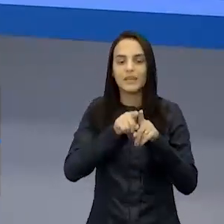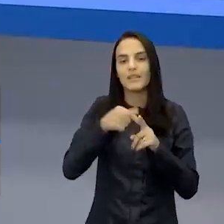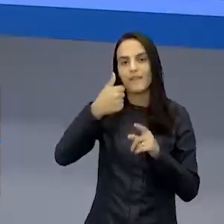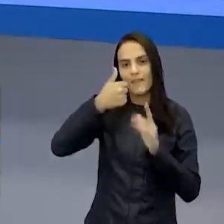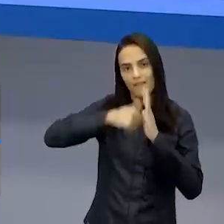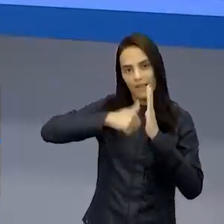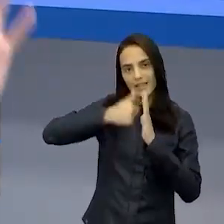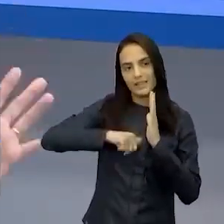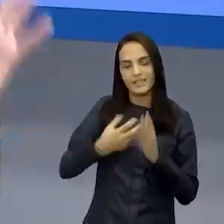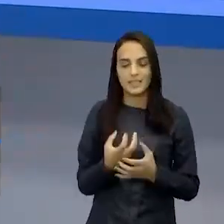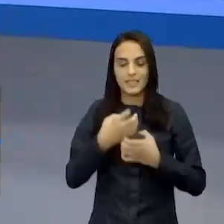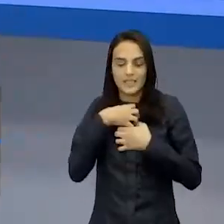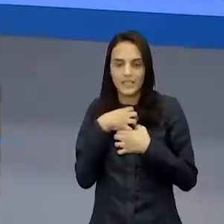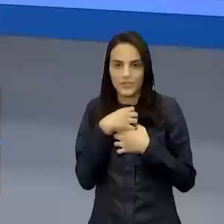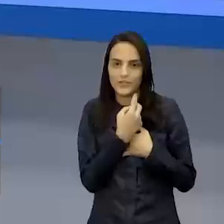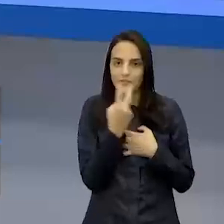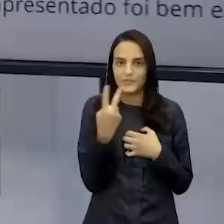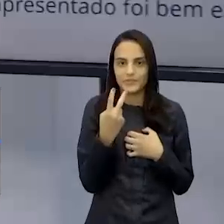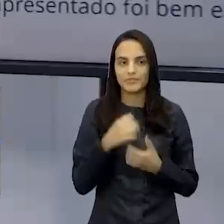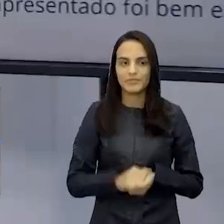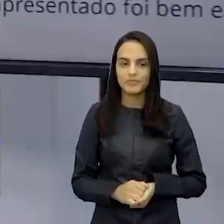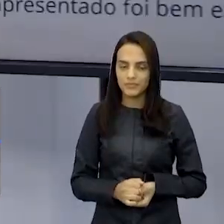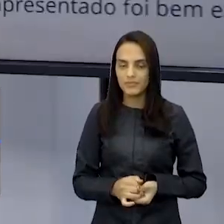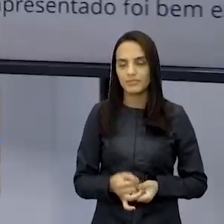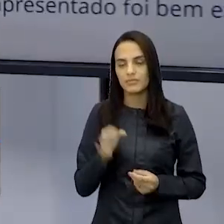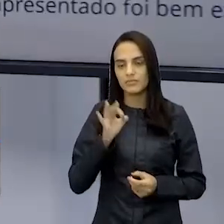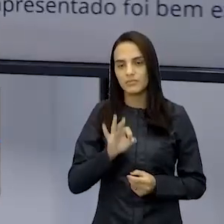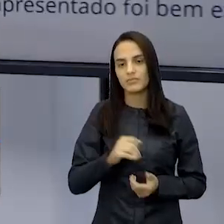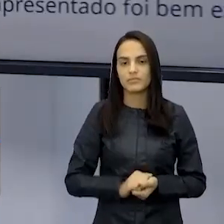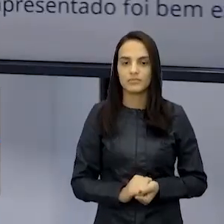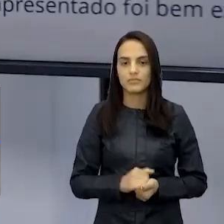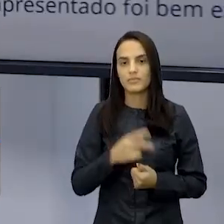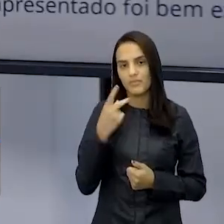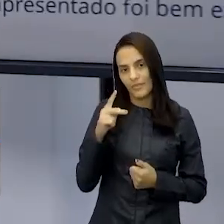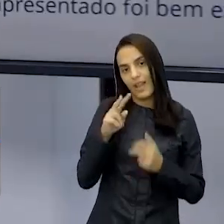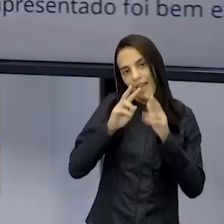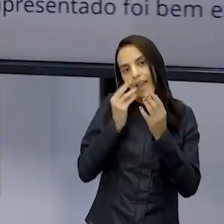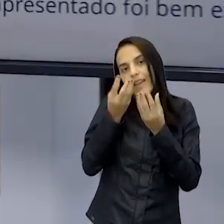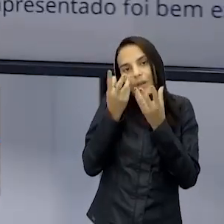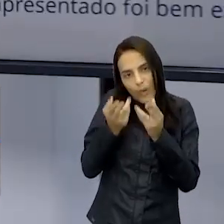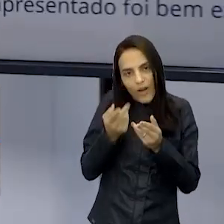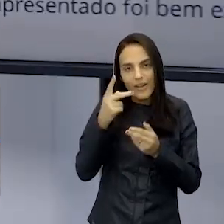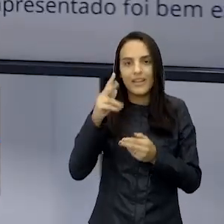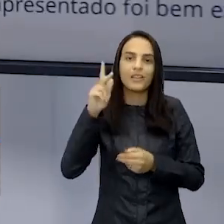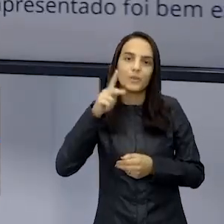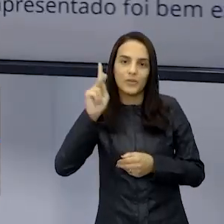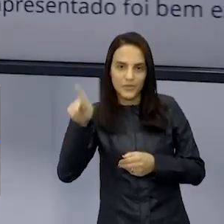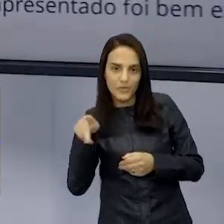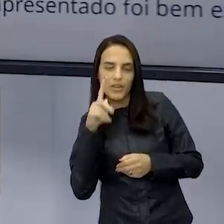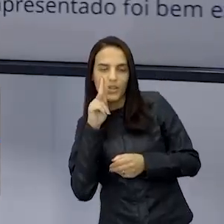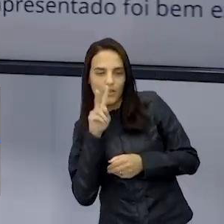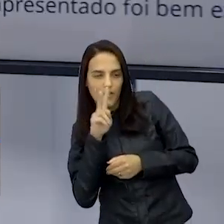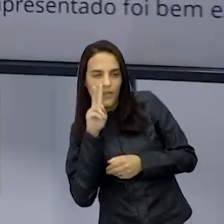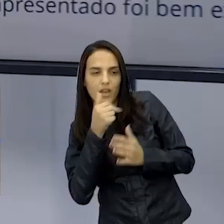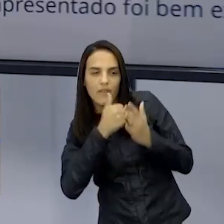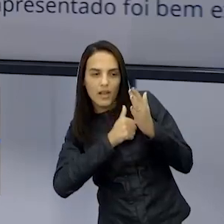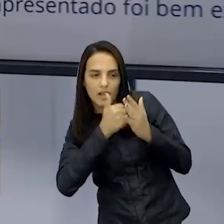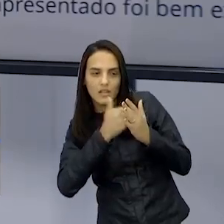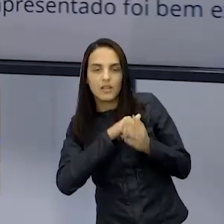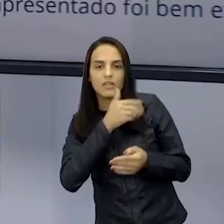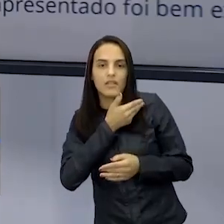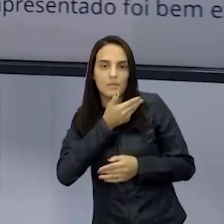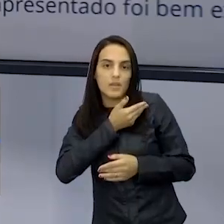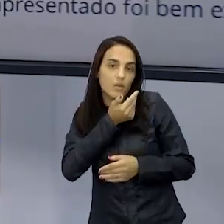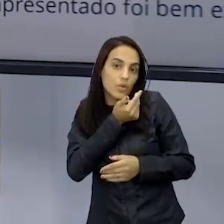para ele se sentir nas duas posições. Exatamente, é como se ele fosse o professor e estivesse avaliando os colegas, né, como professor, e